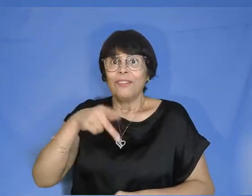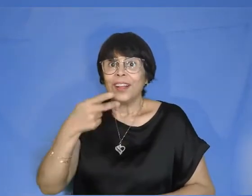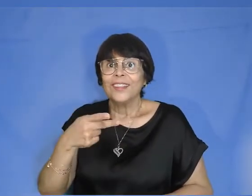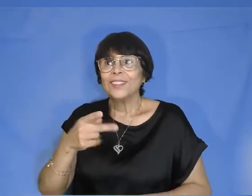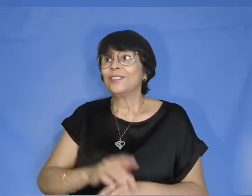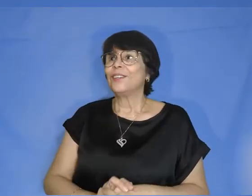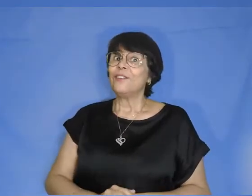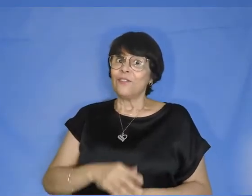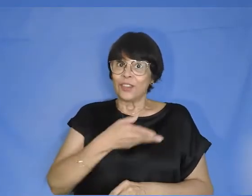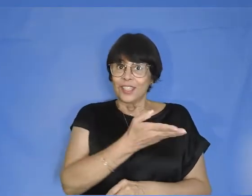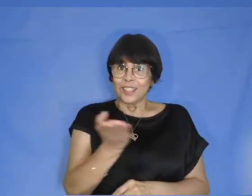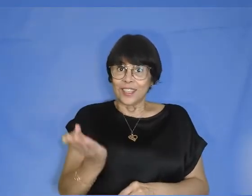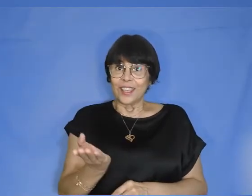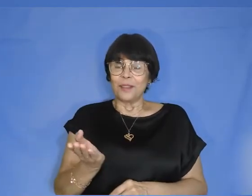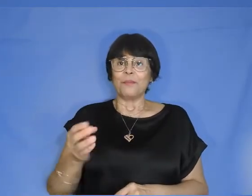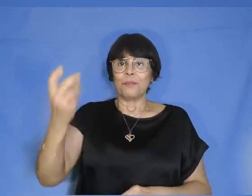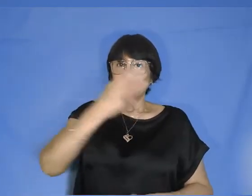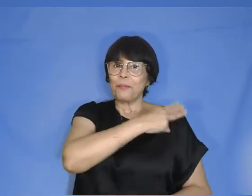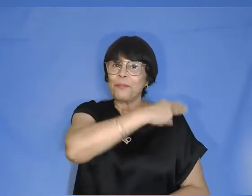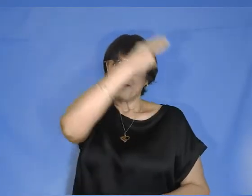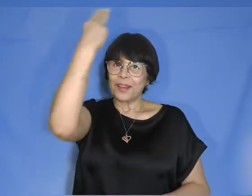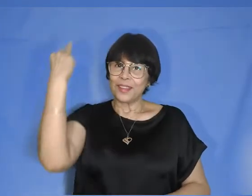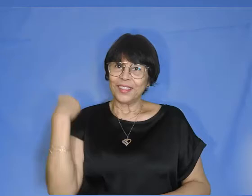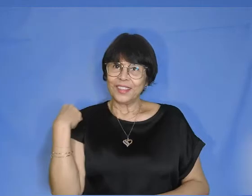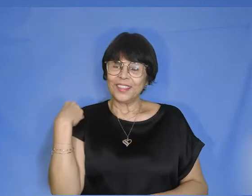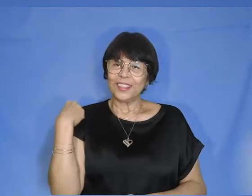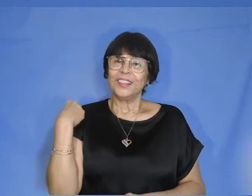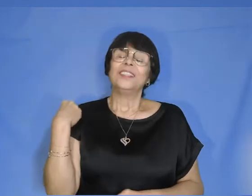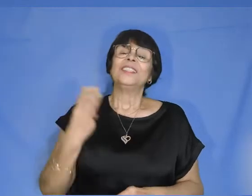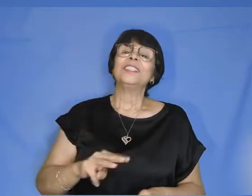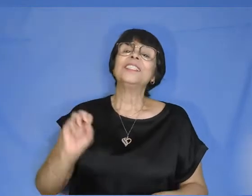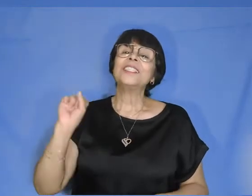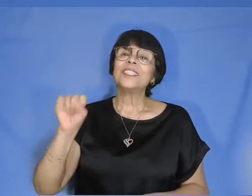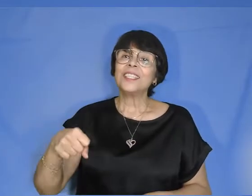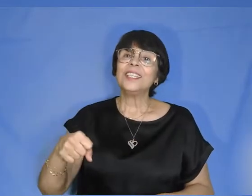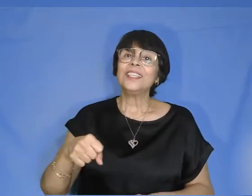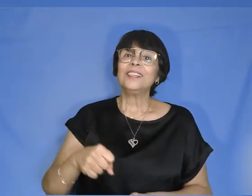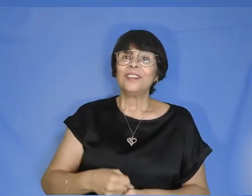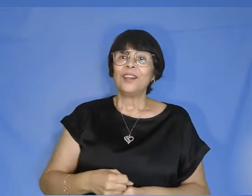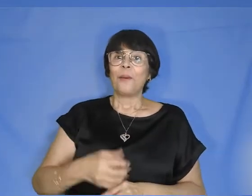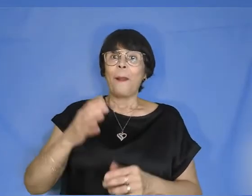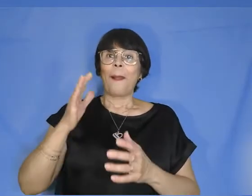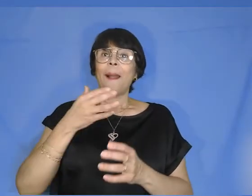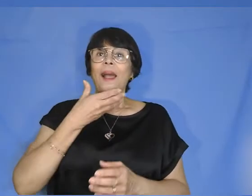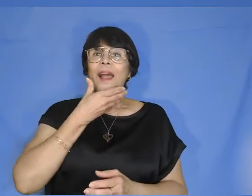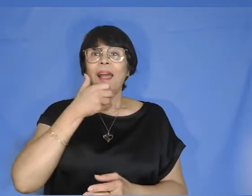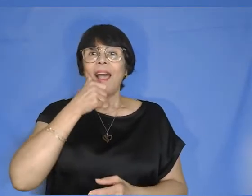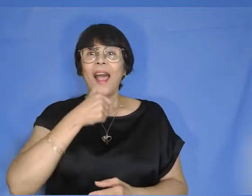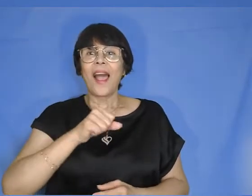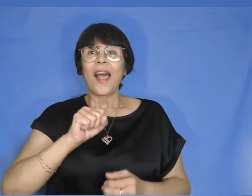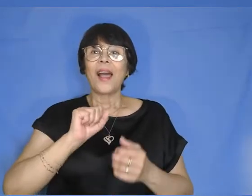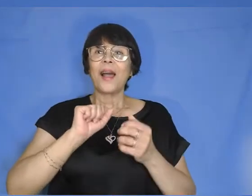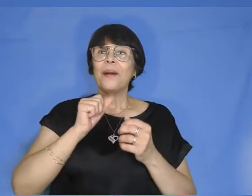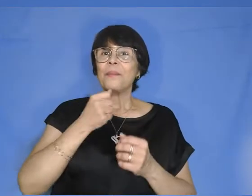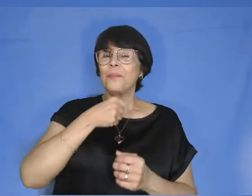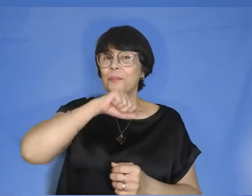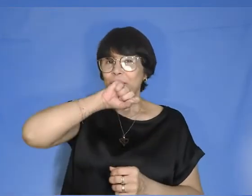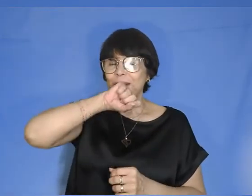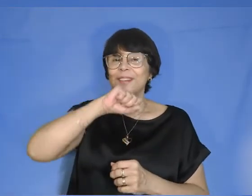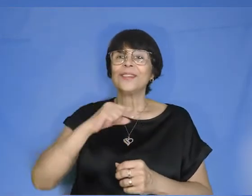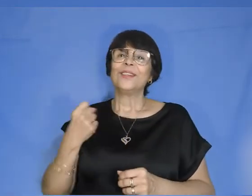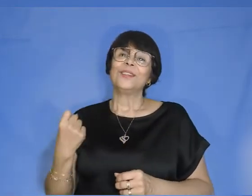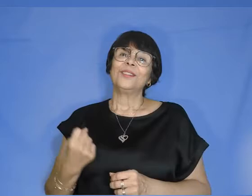de entendimento da grande dimensão cósmica criada por Deus, da salvação em Jesus Cristo,